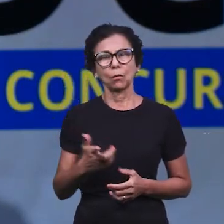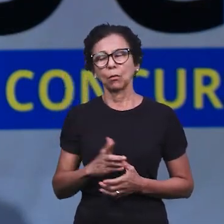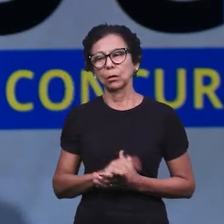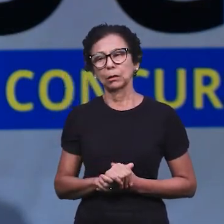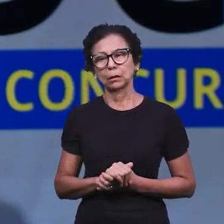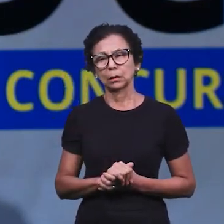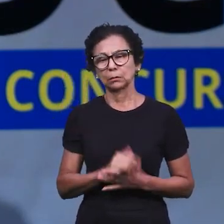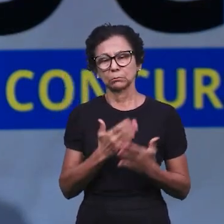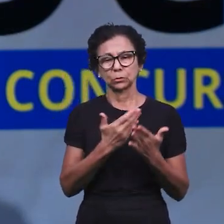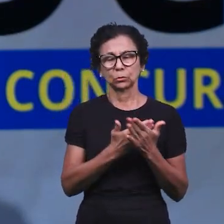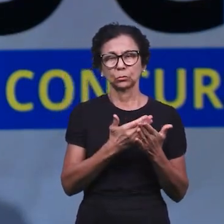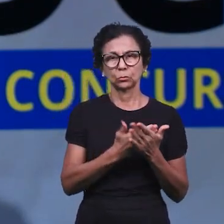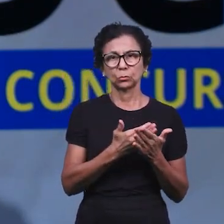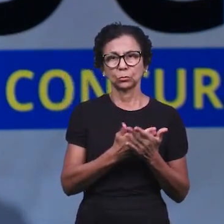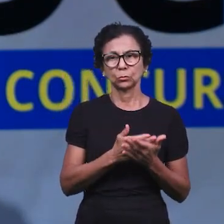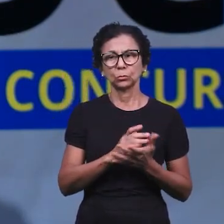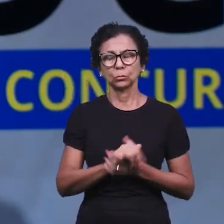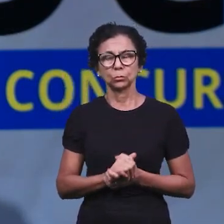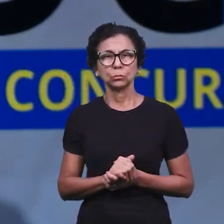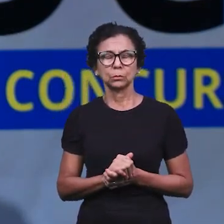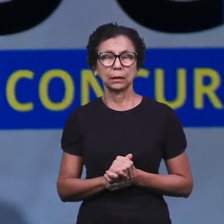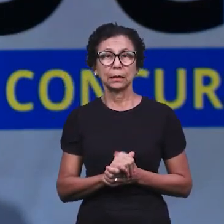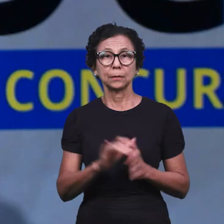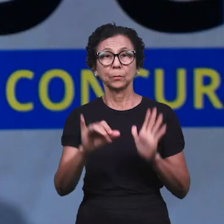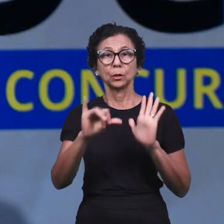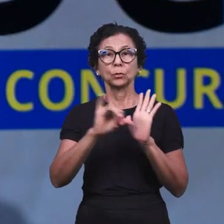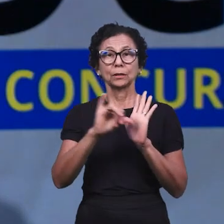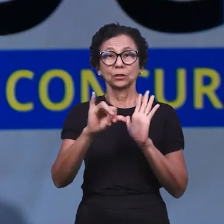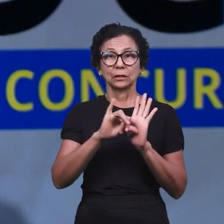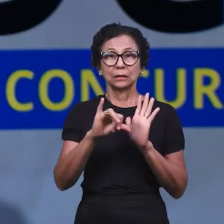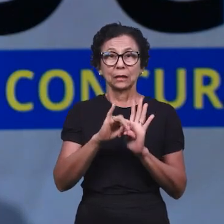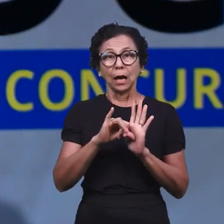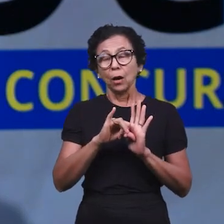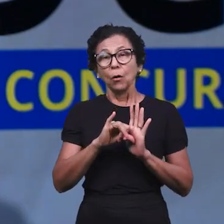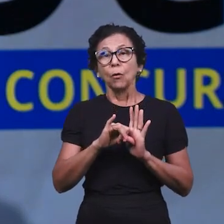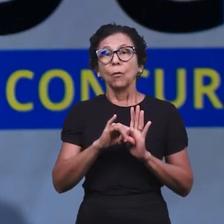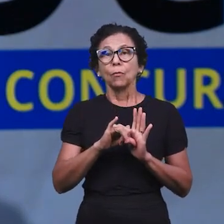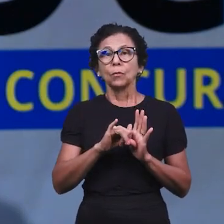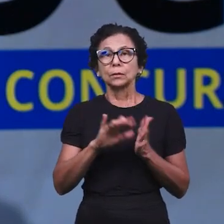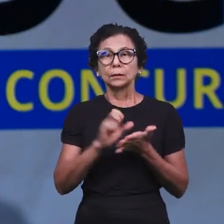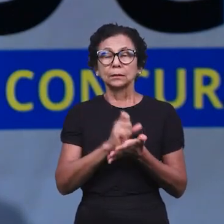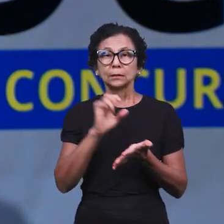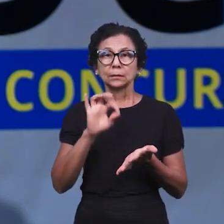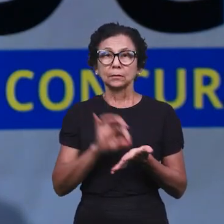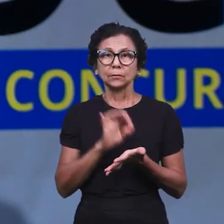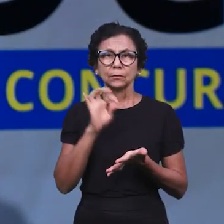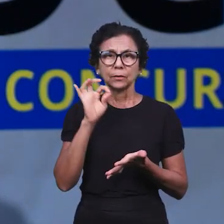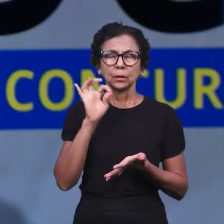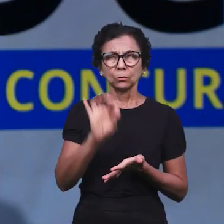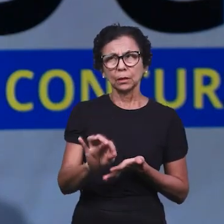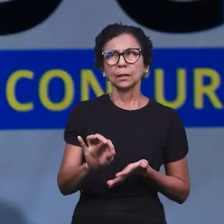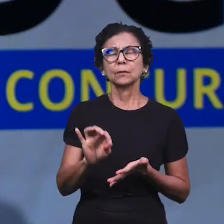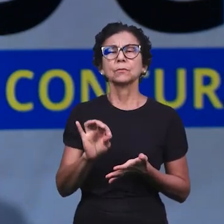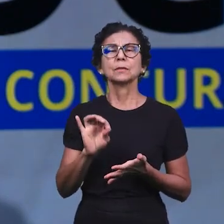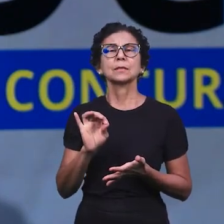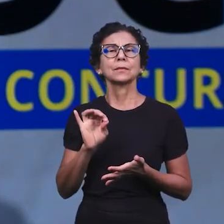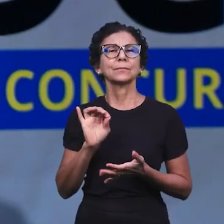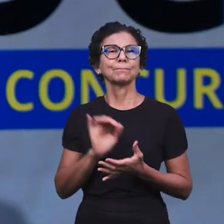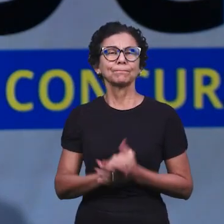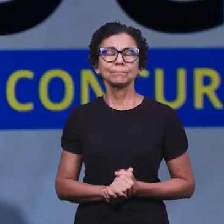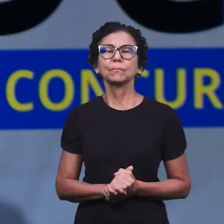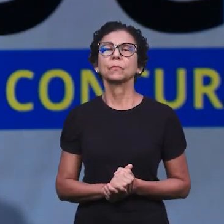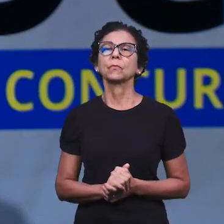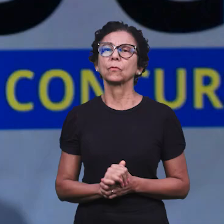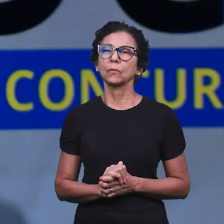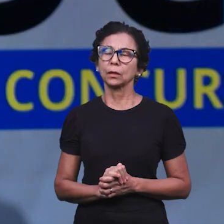final, depois do edital, ele aumenta a carga horária, mas é a constância no médio e longo prazo que vai fazer